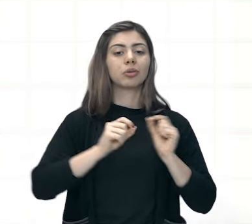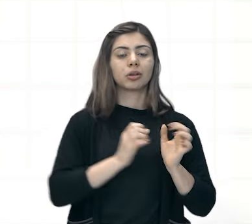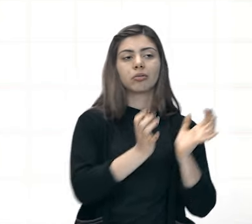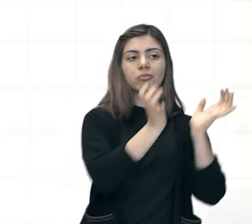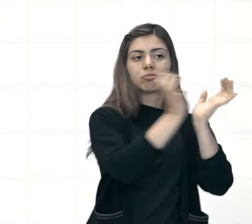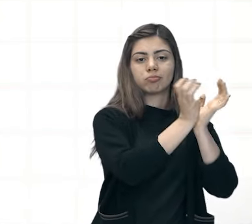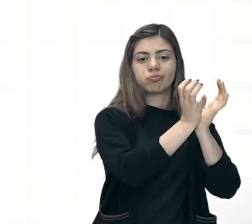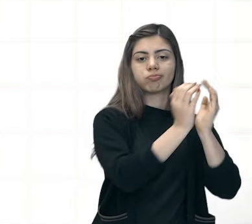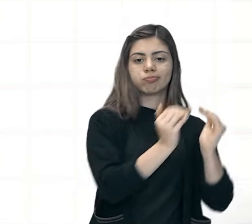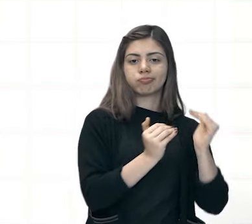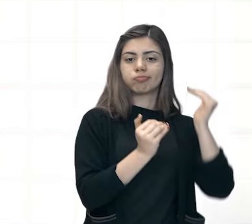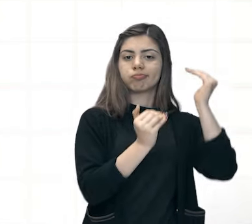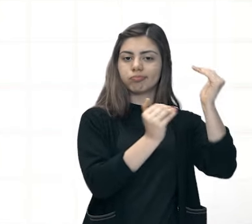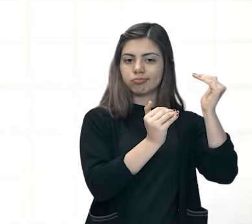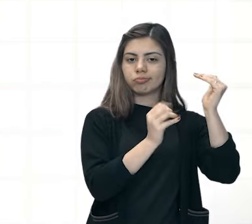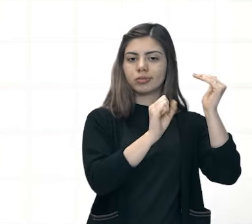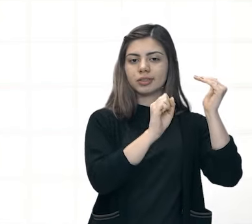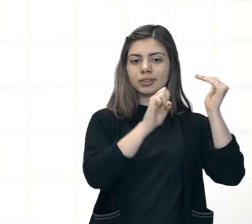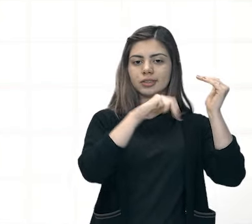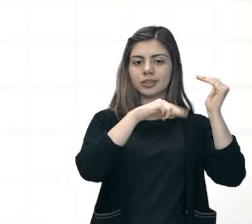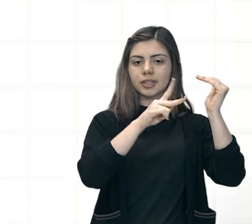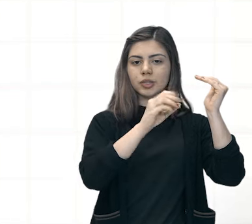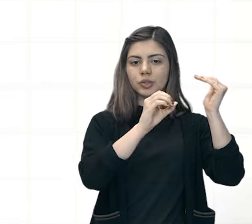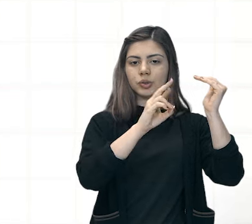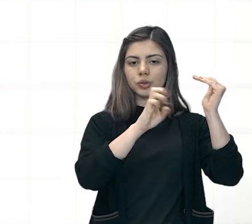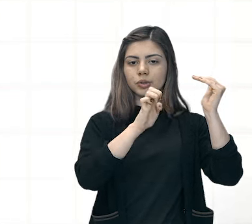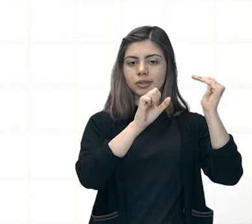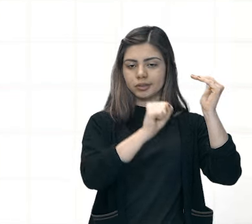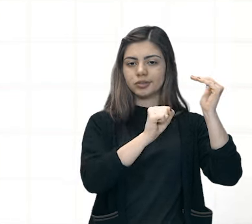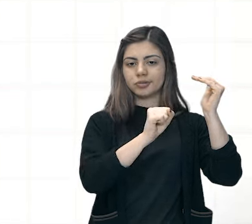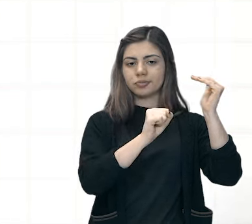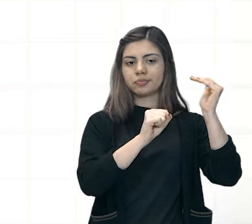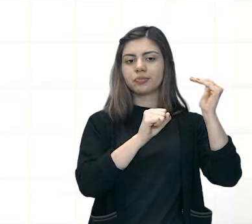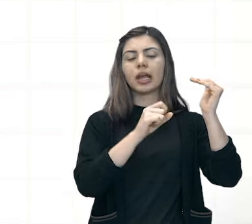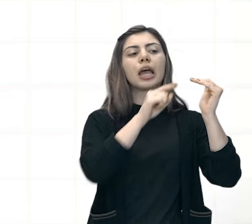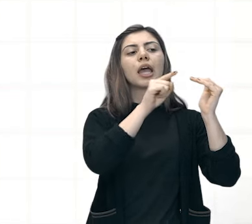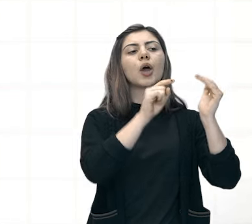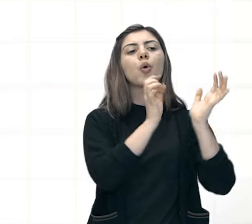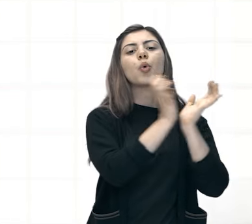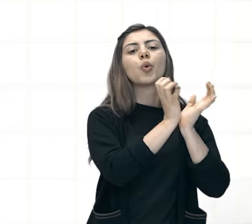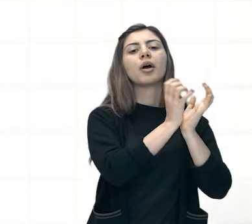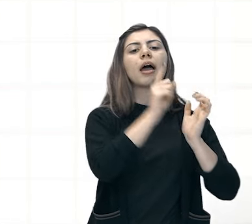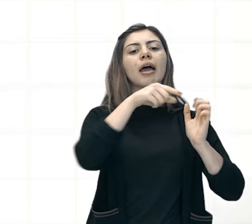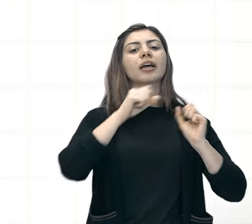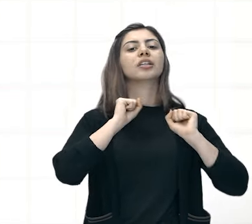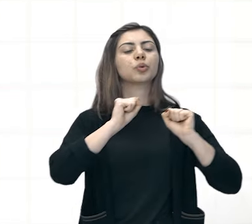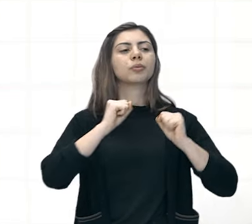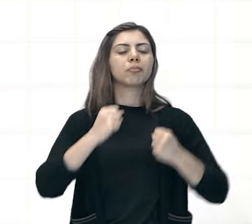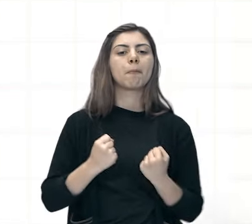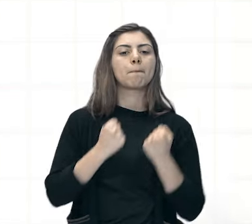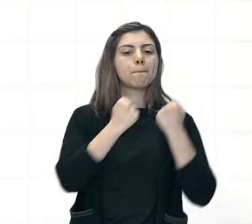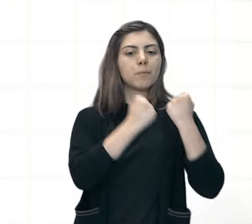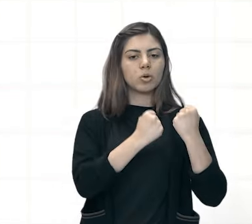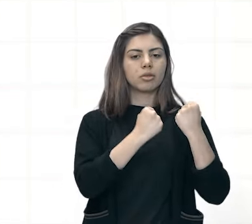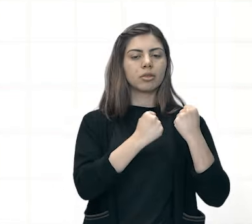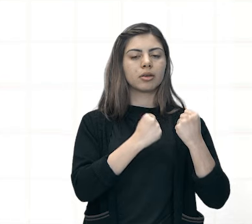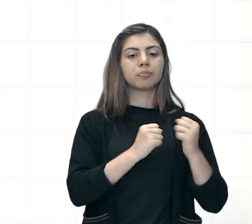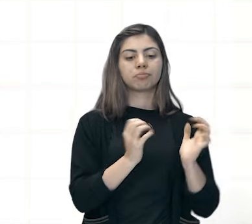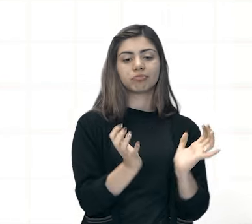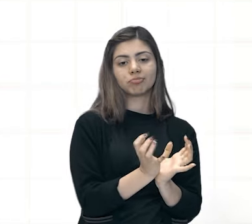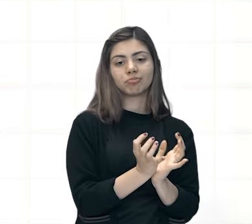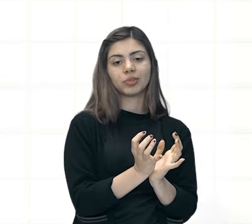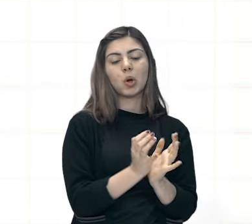os senhores, olha aqui o que o professor acabou de falar, senhores que detinham mais influência e os